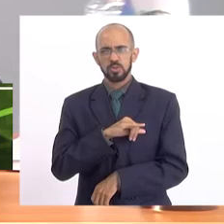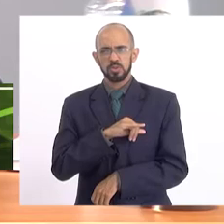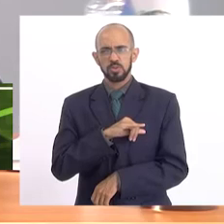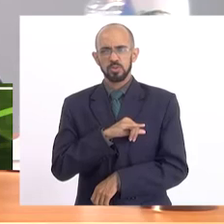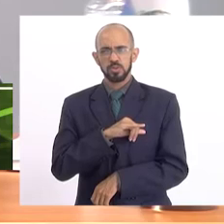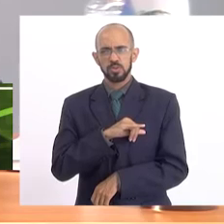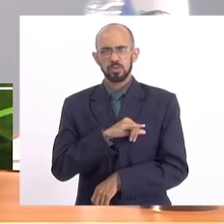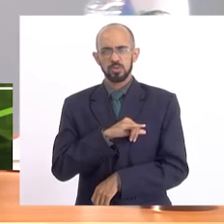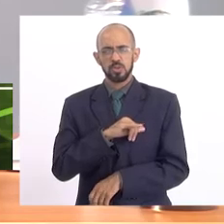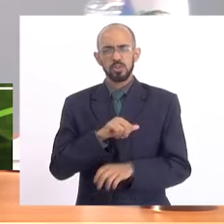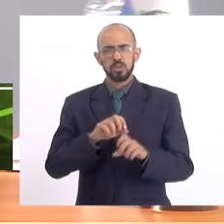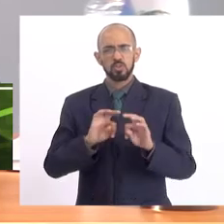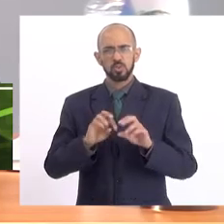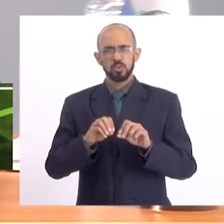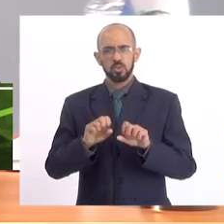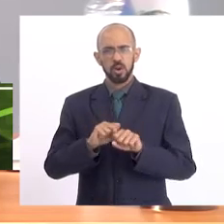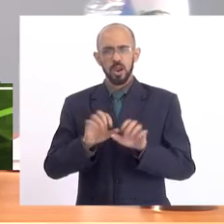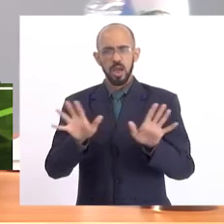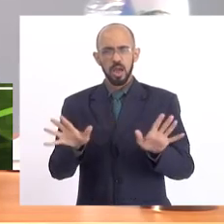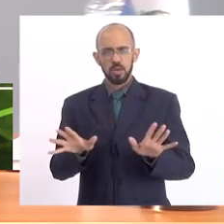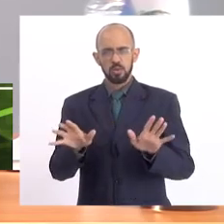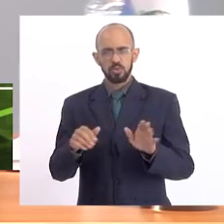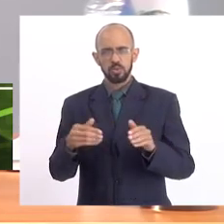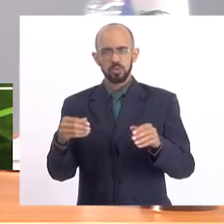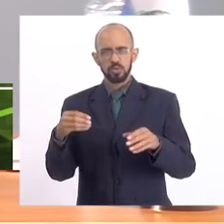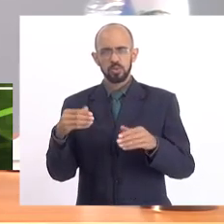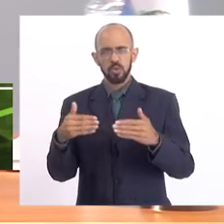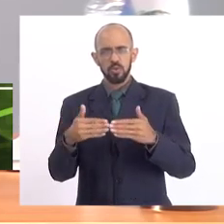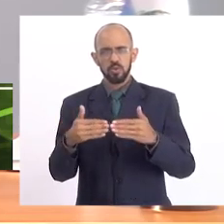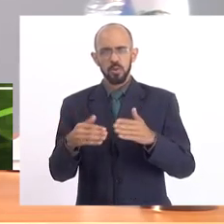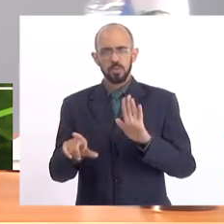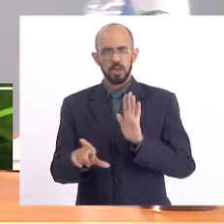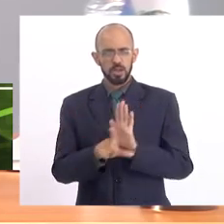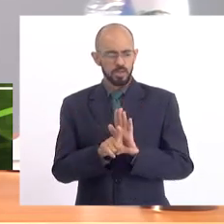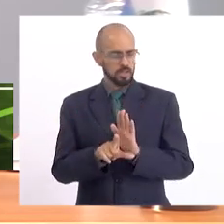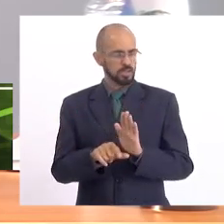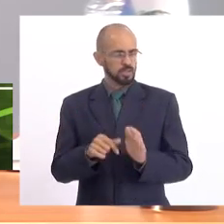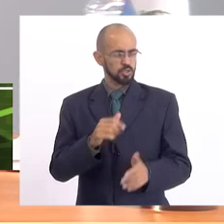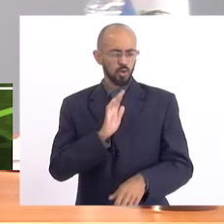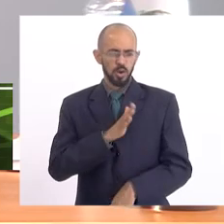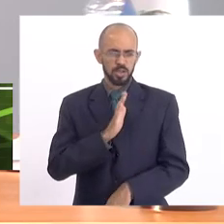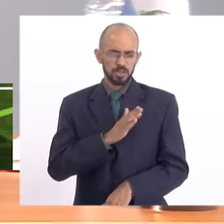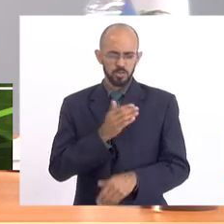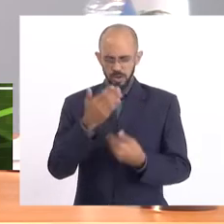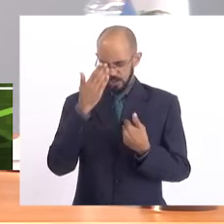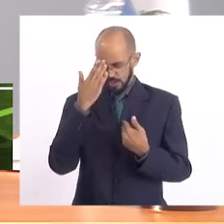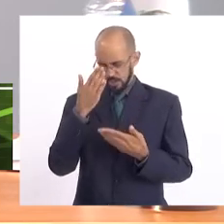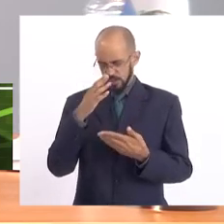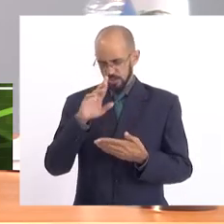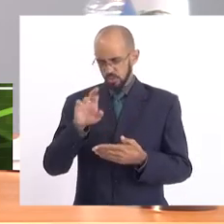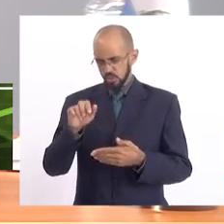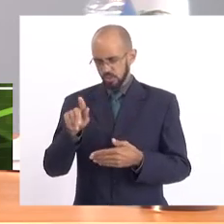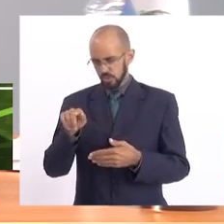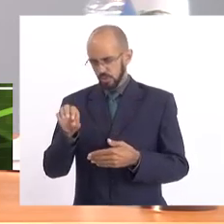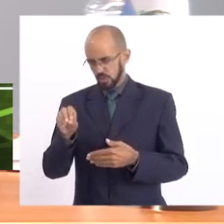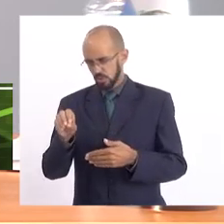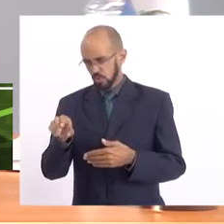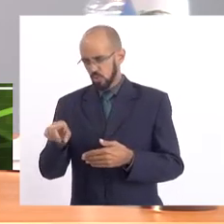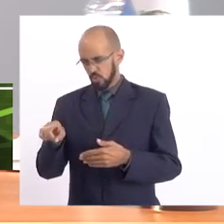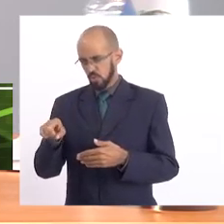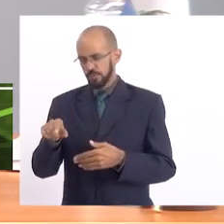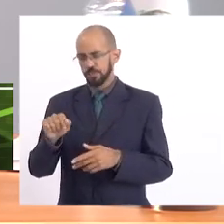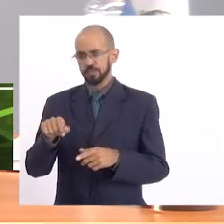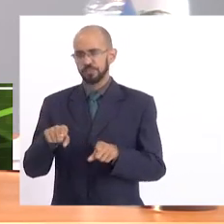e transparente. Eu, de coração, agradeço o presidente Rodrigo Amorim, né,